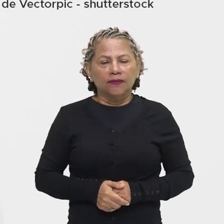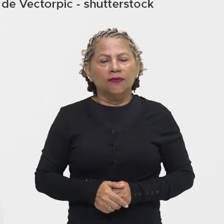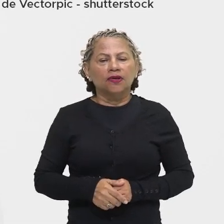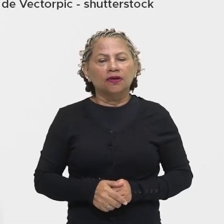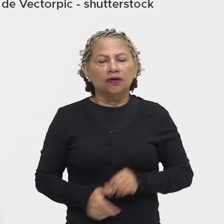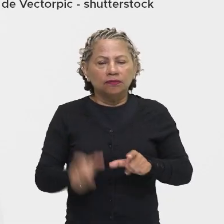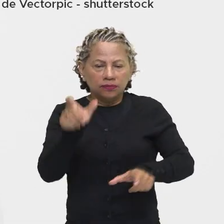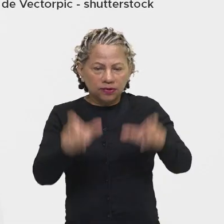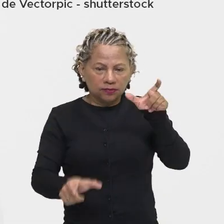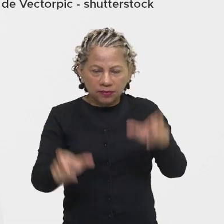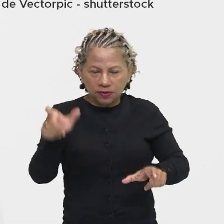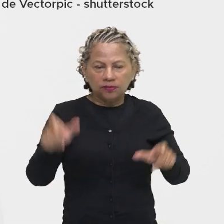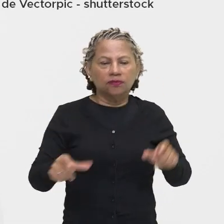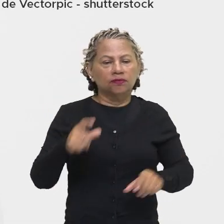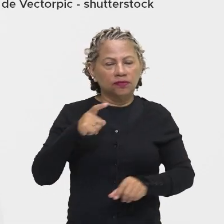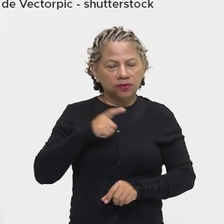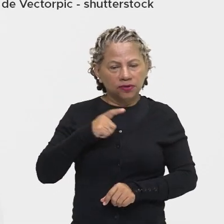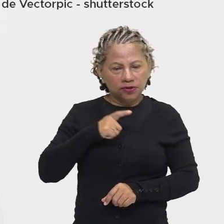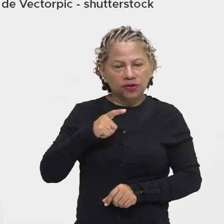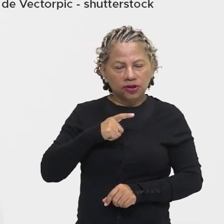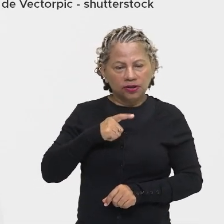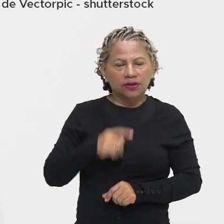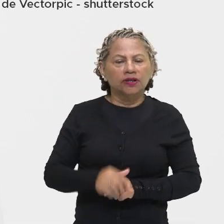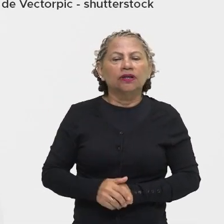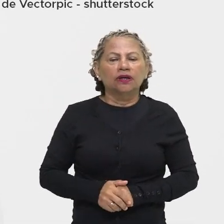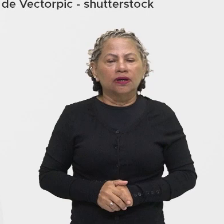envolvidas nas causas são chamadas de